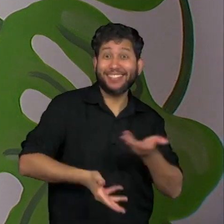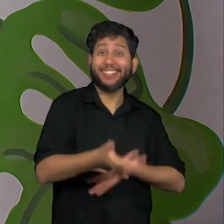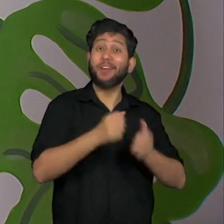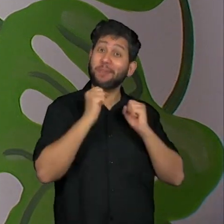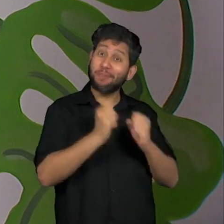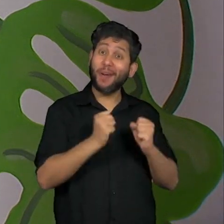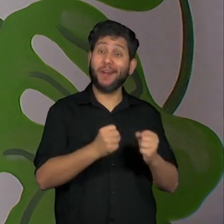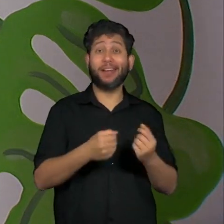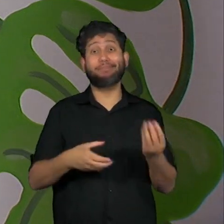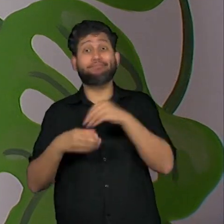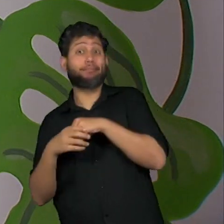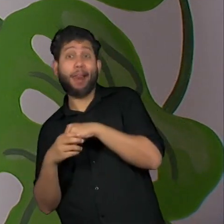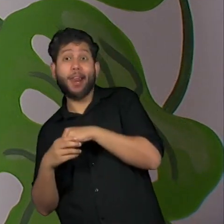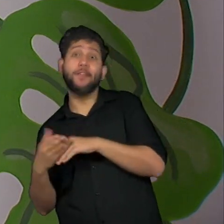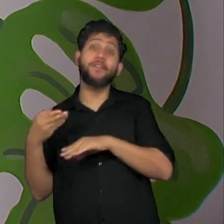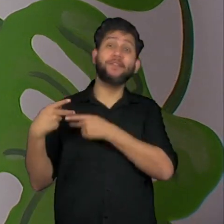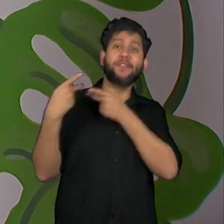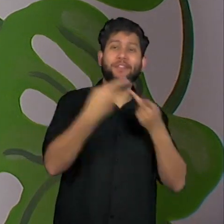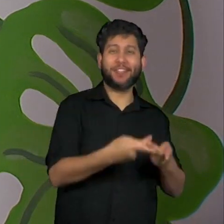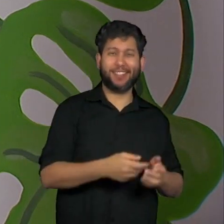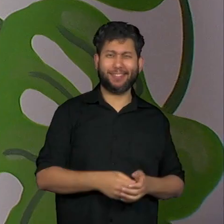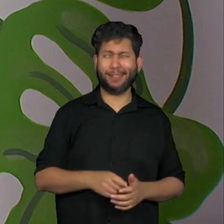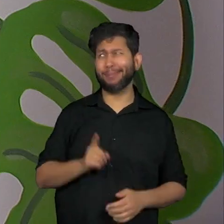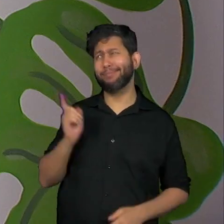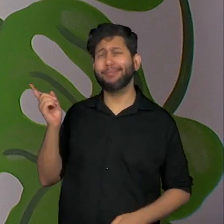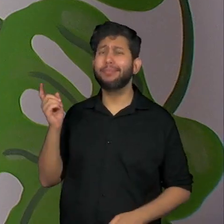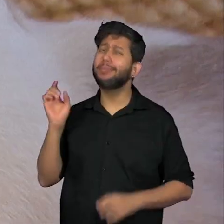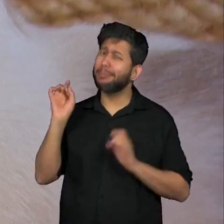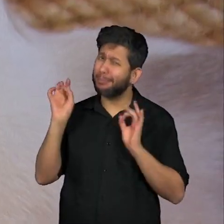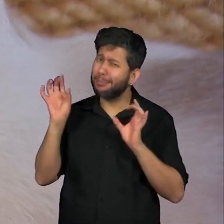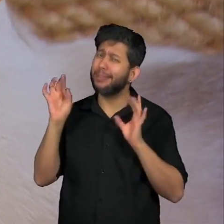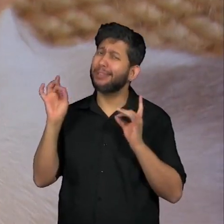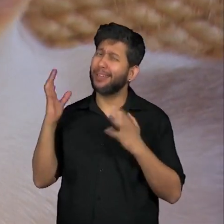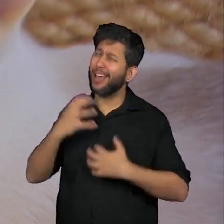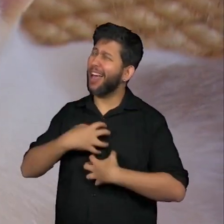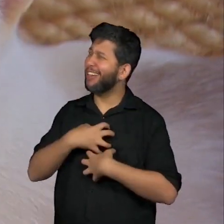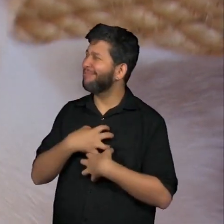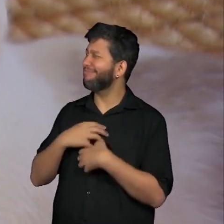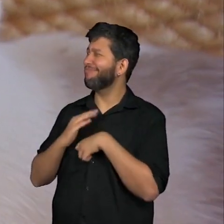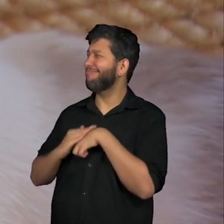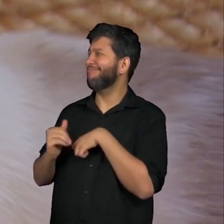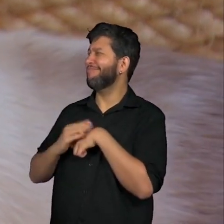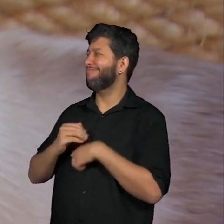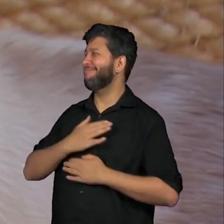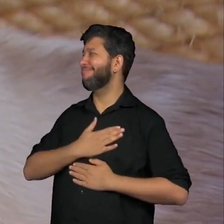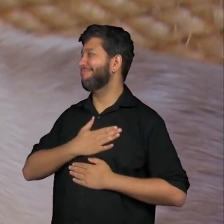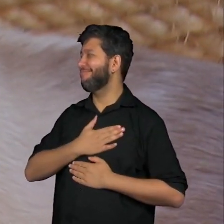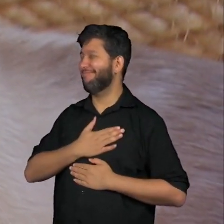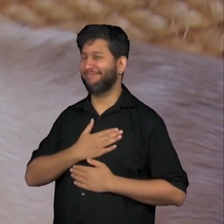esses bichinhos sabe o quanto eles são especiais.